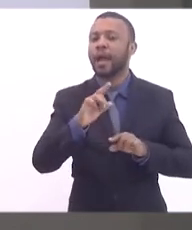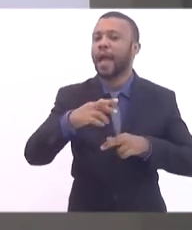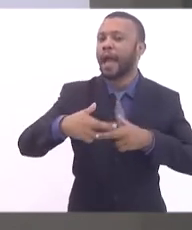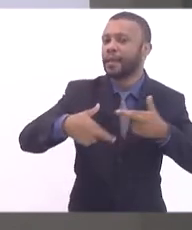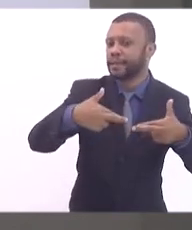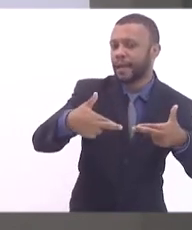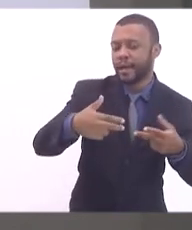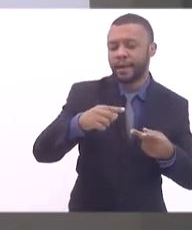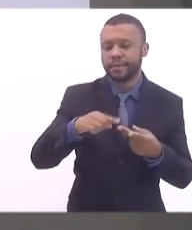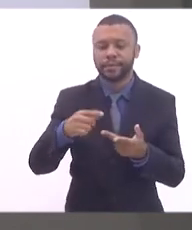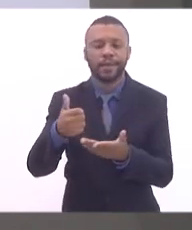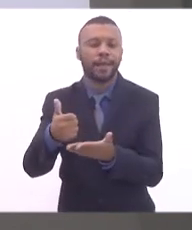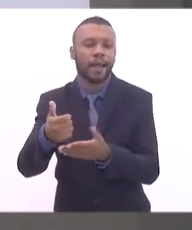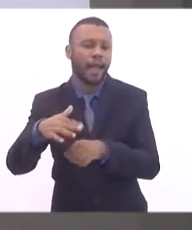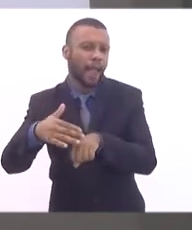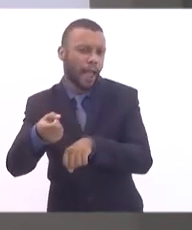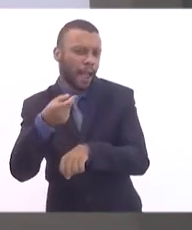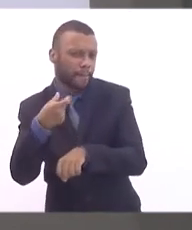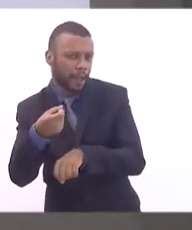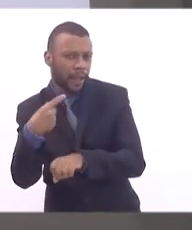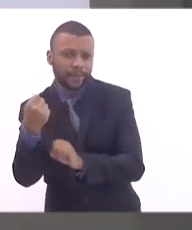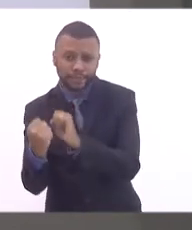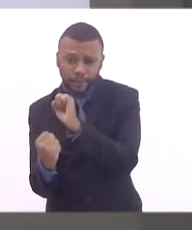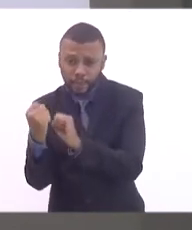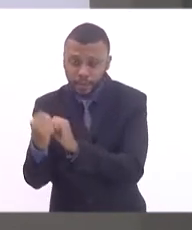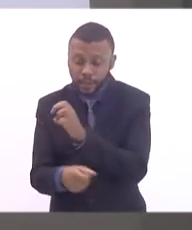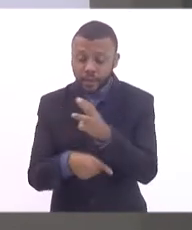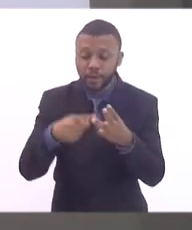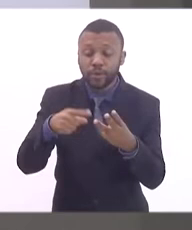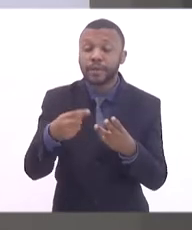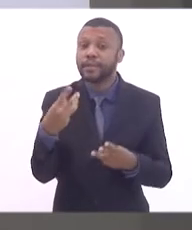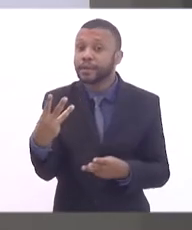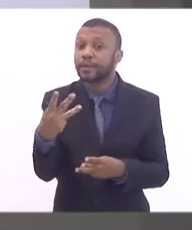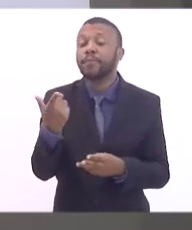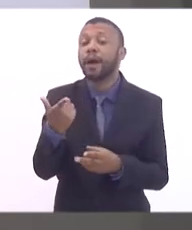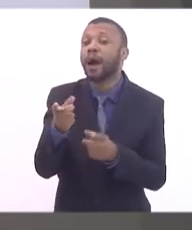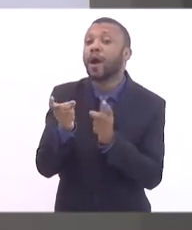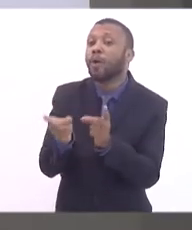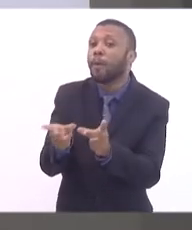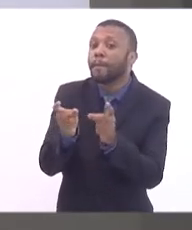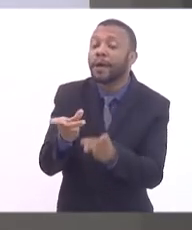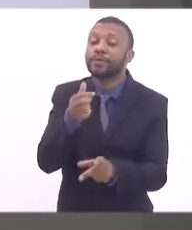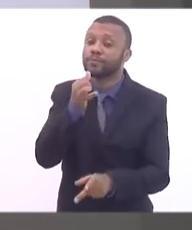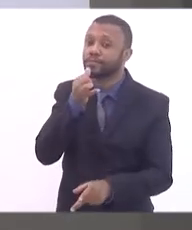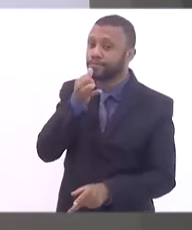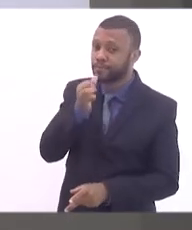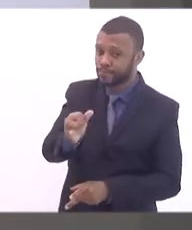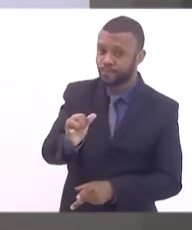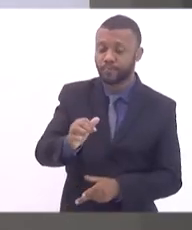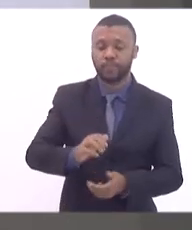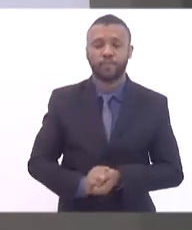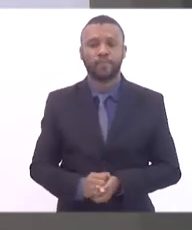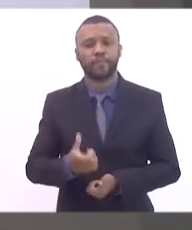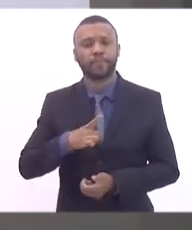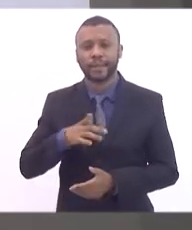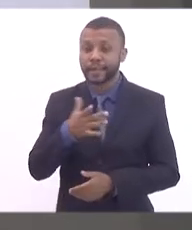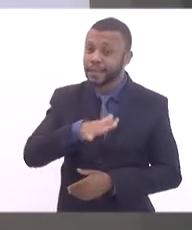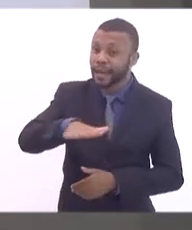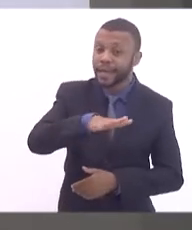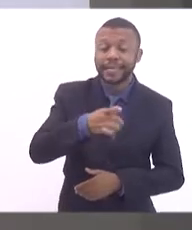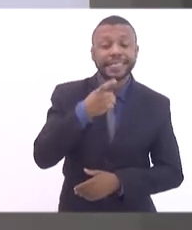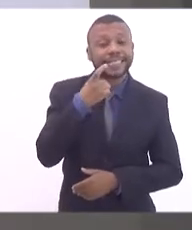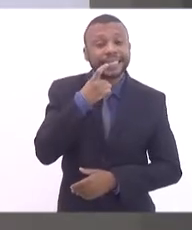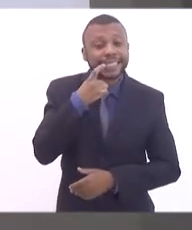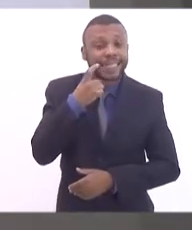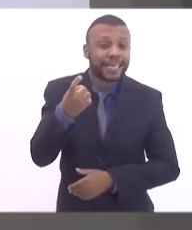seis para comércio eletrônico e no prosseguimento de plástico foram quatro empresas só